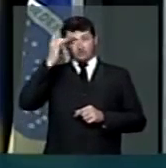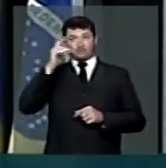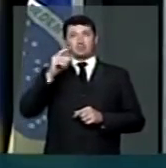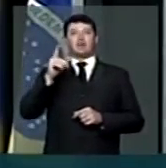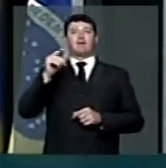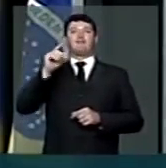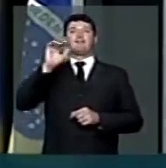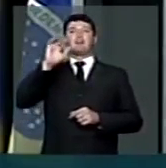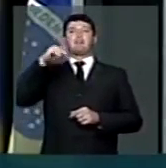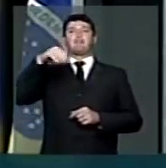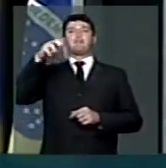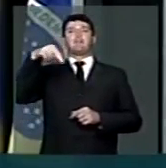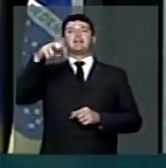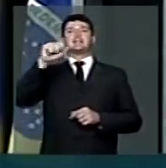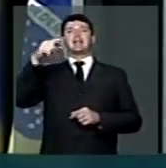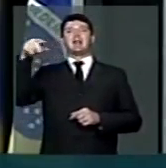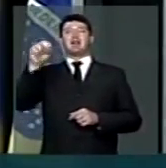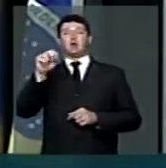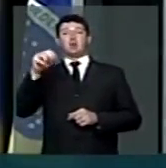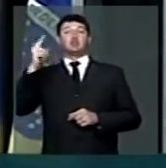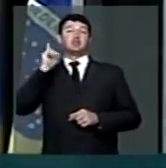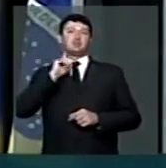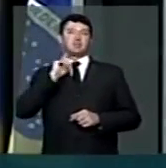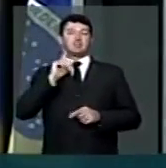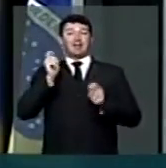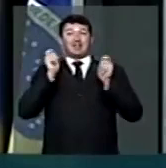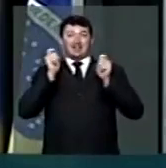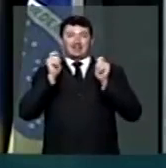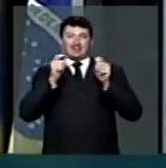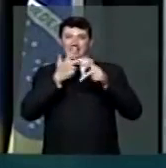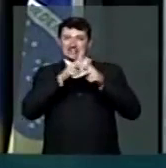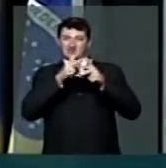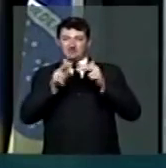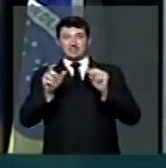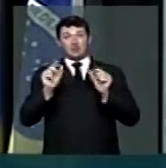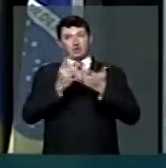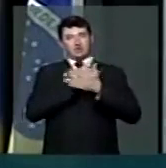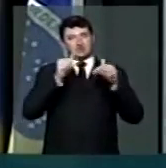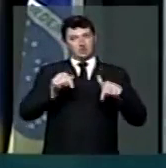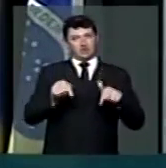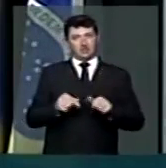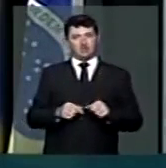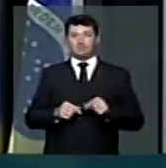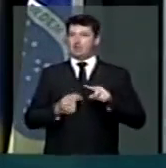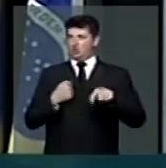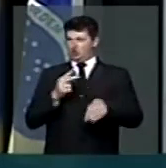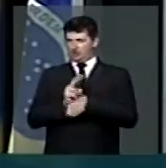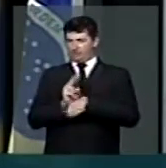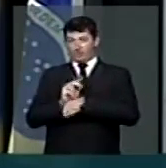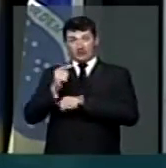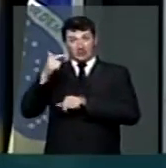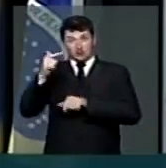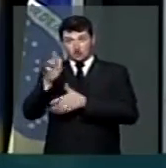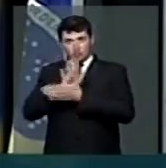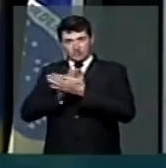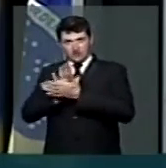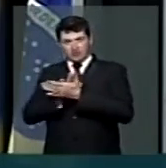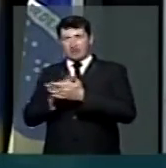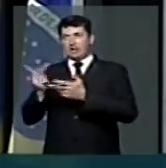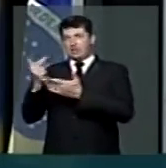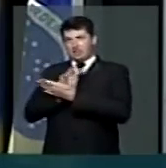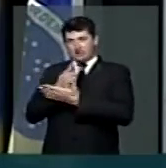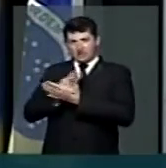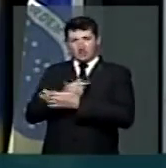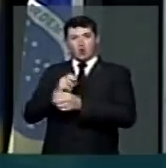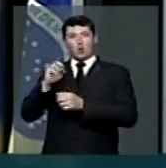mineiro para tentar tapar o sol com a peneira. Eu não estou aqui fazendo a defesa de que não tenha havido